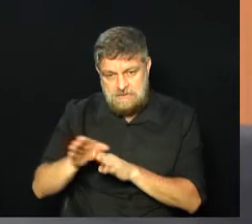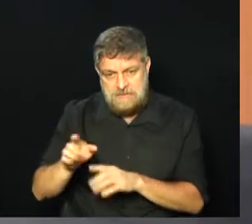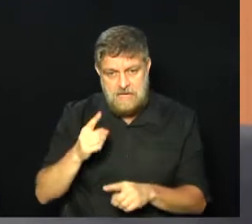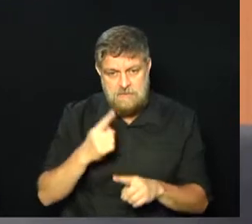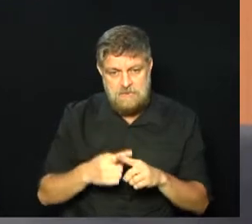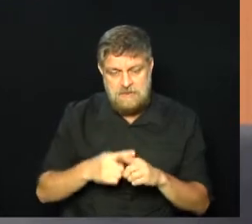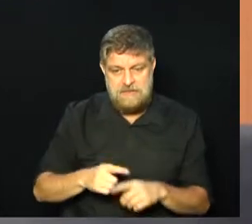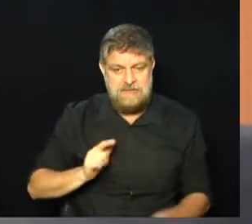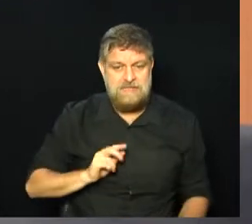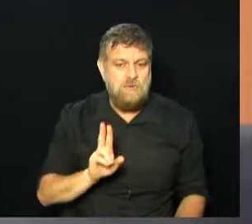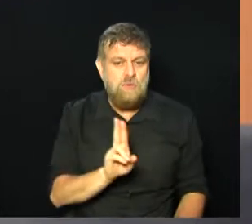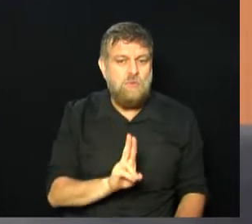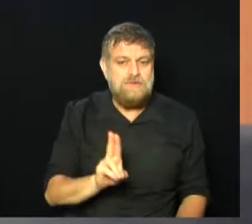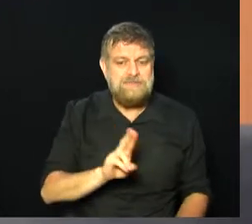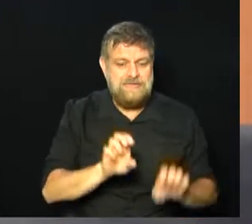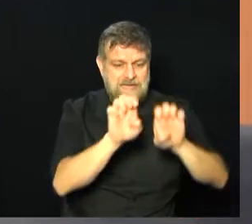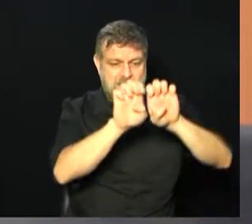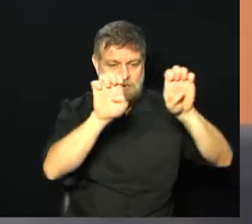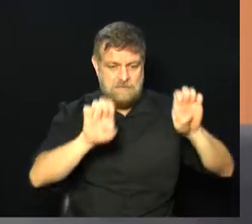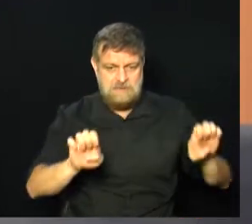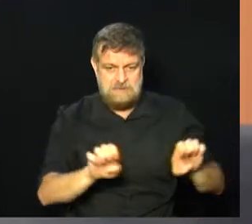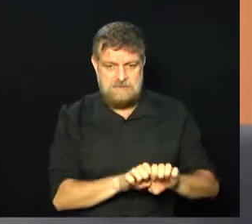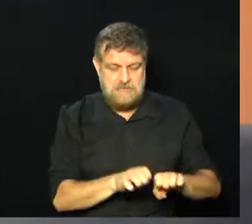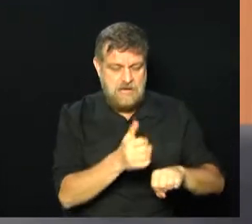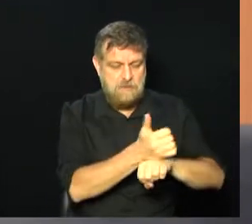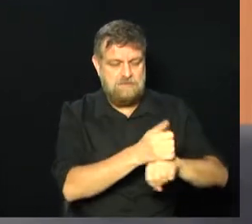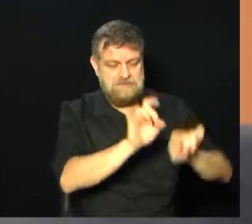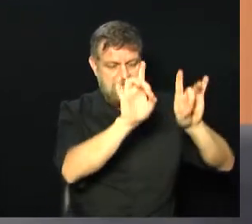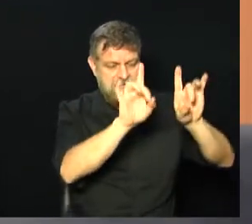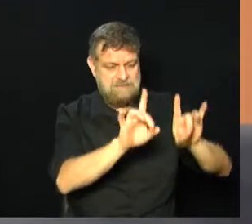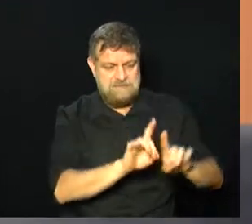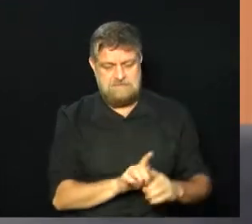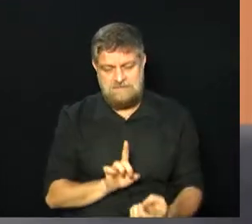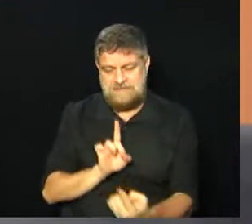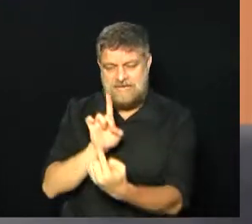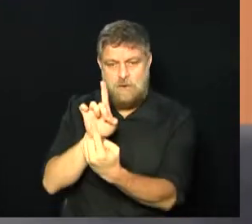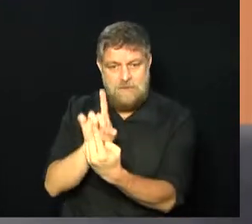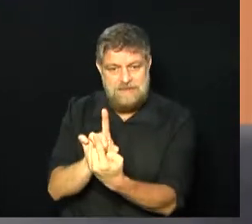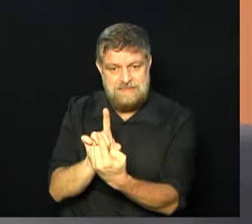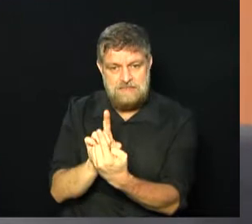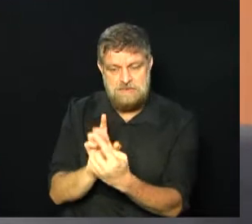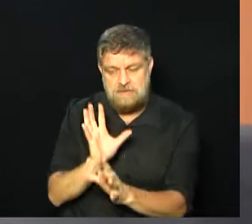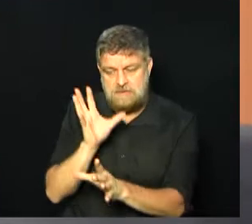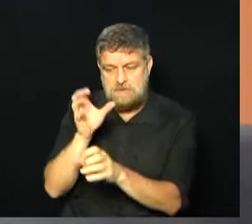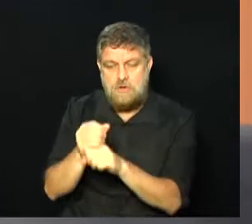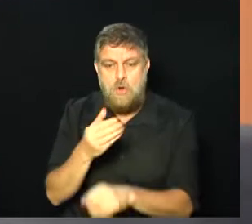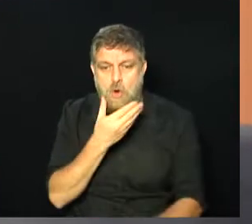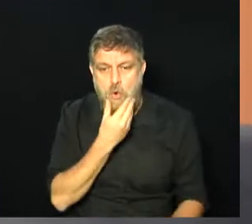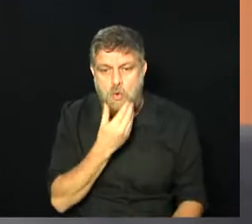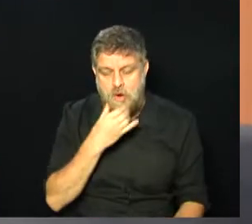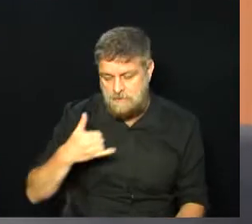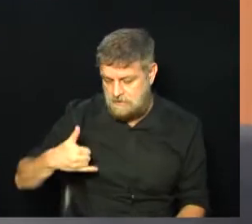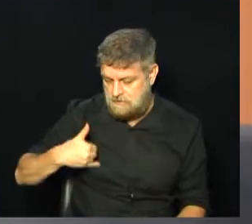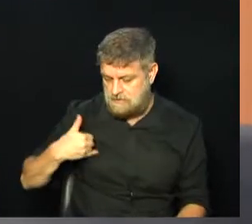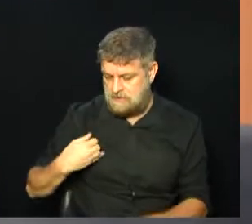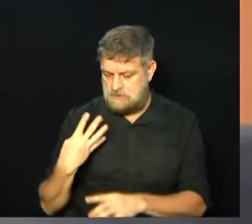não usaria uma estrutura de especialistas para fazer o atendimento geral de homens a partir de 45, 50 anos.